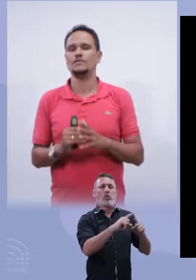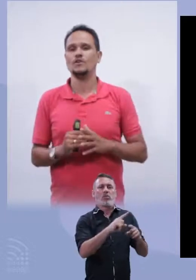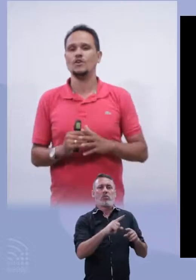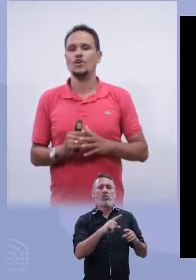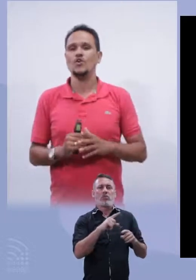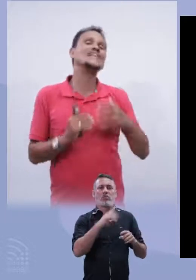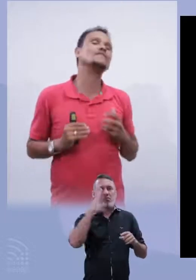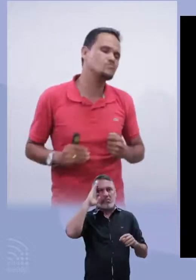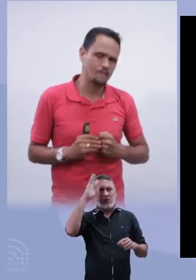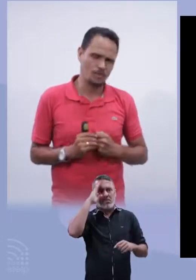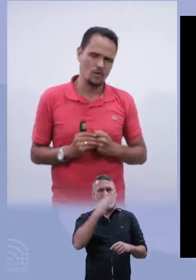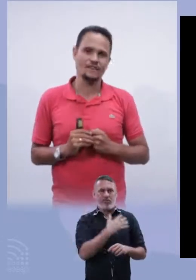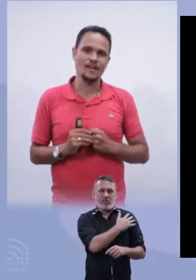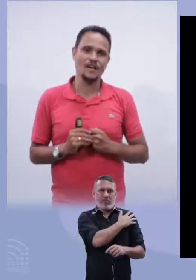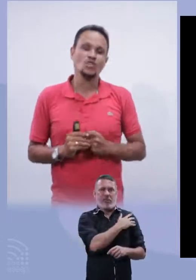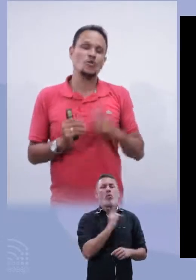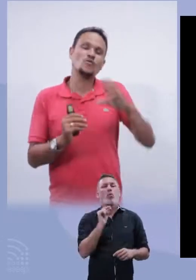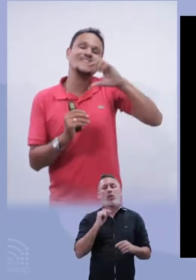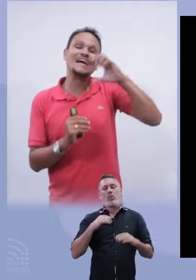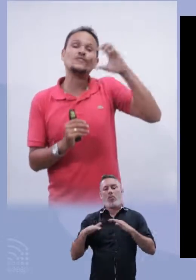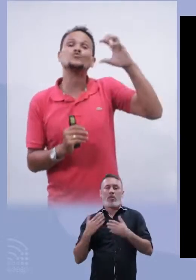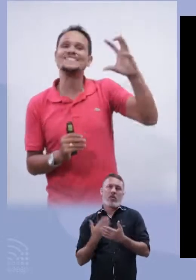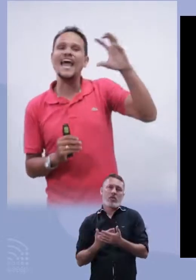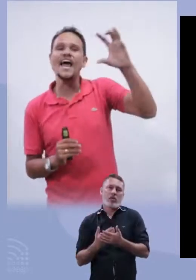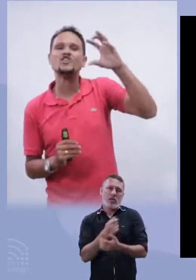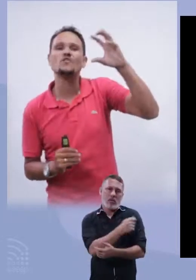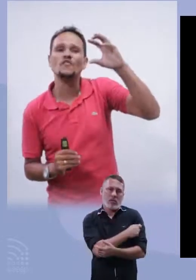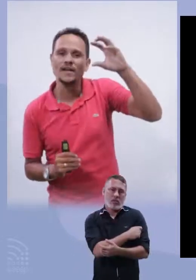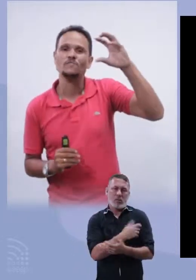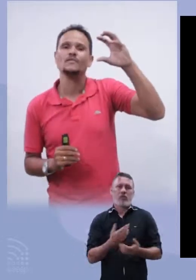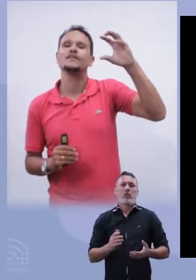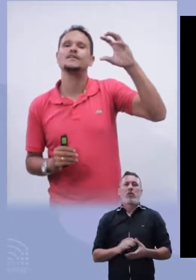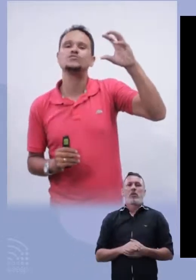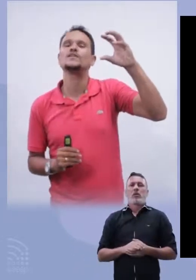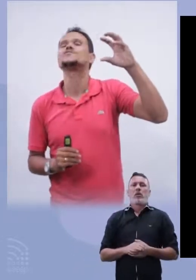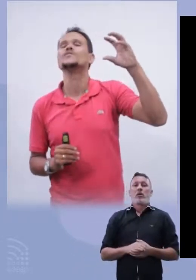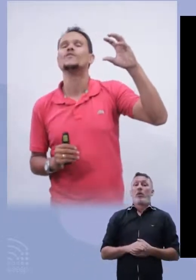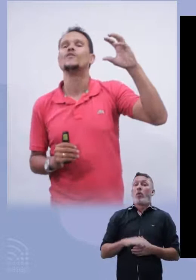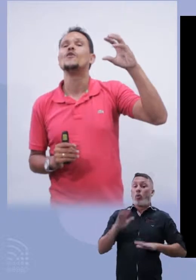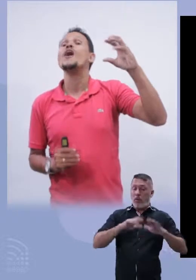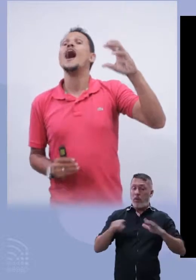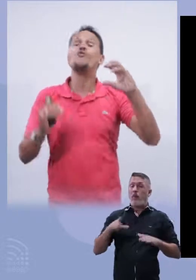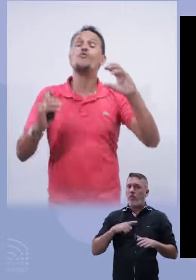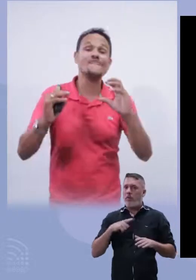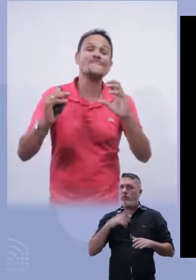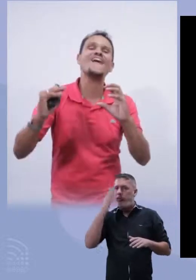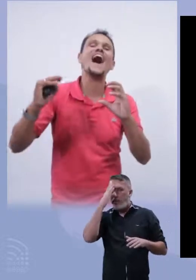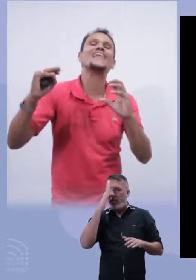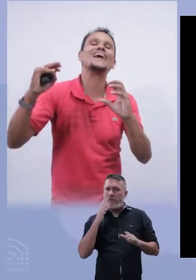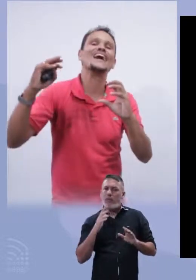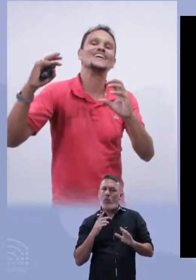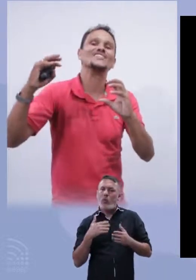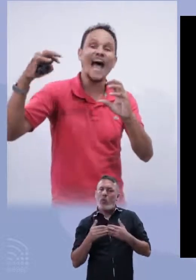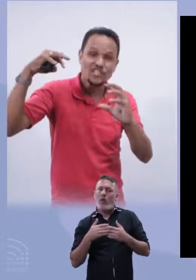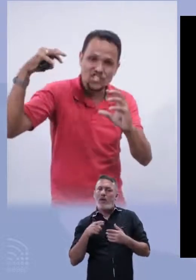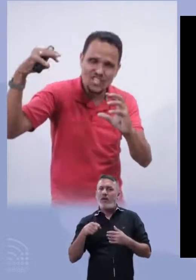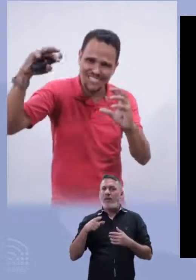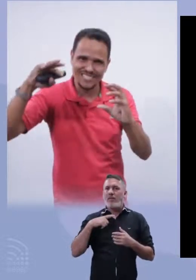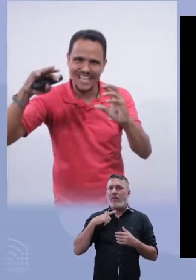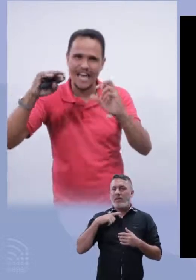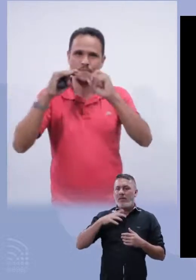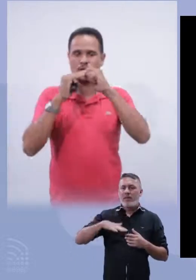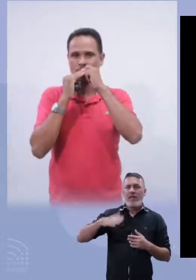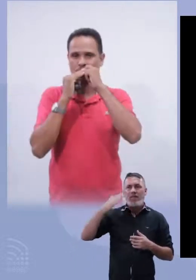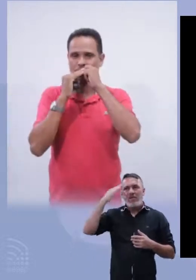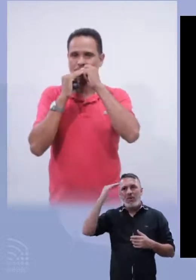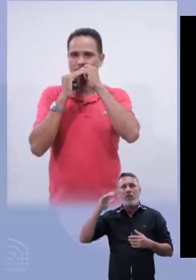estudantil. Cuidado com a sua prova. Tome cuidado com os testes do movimento estudantil. Alguma fala de